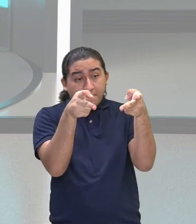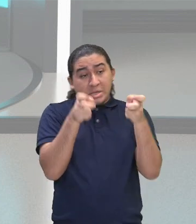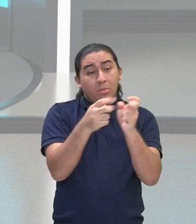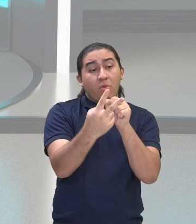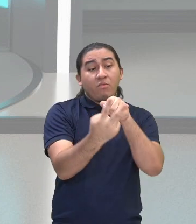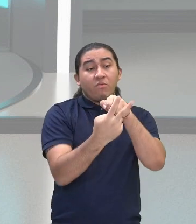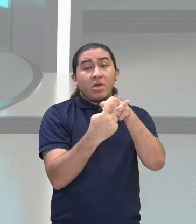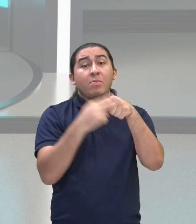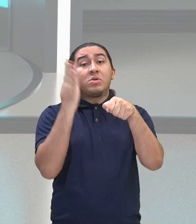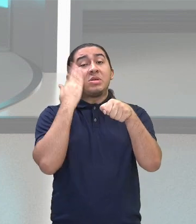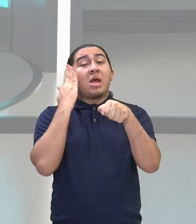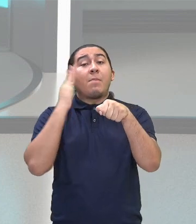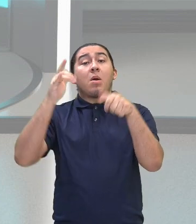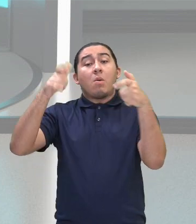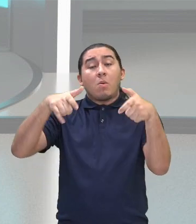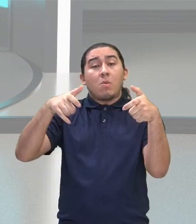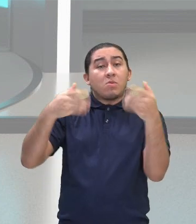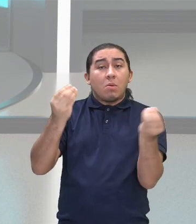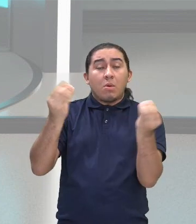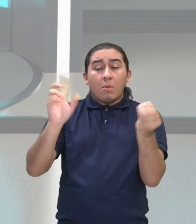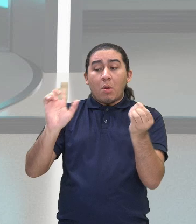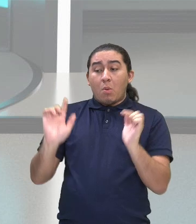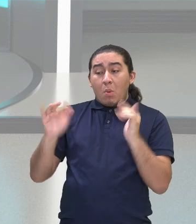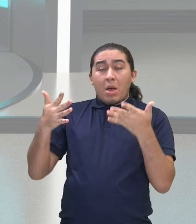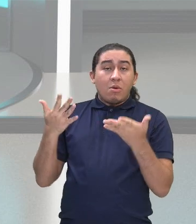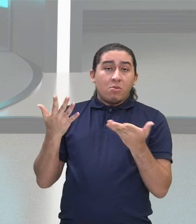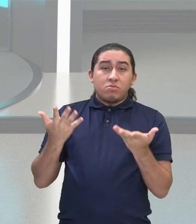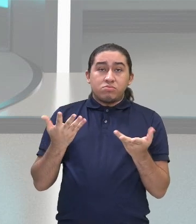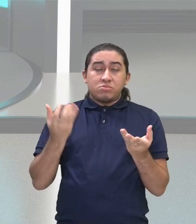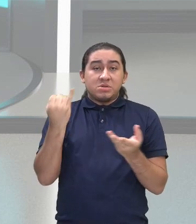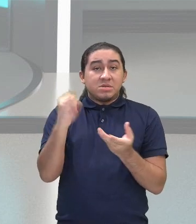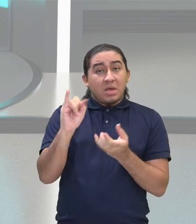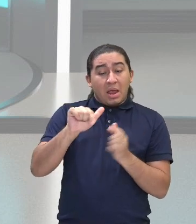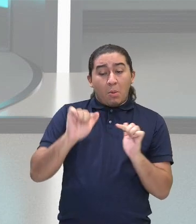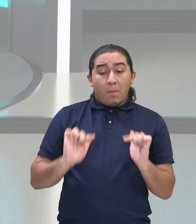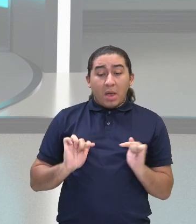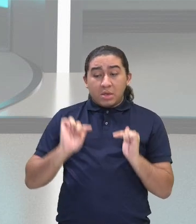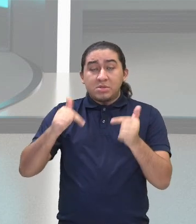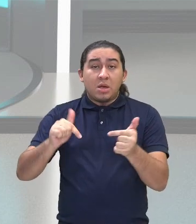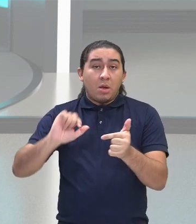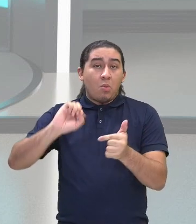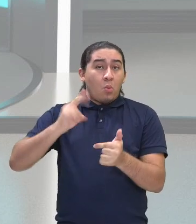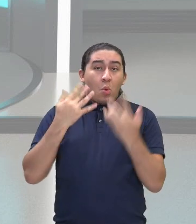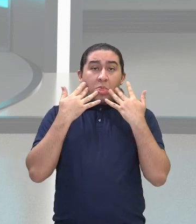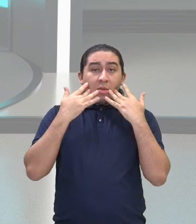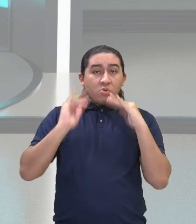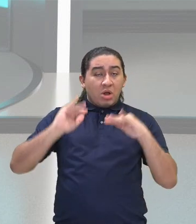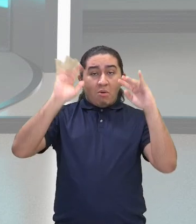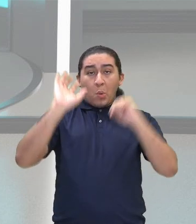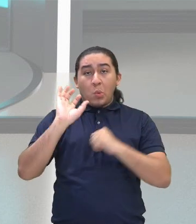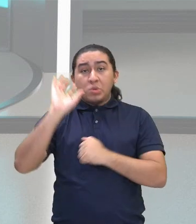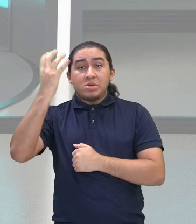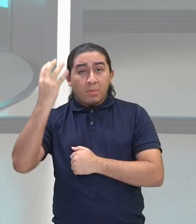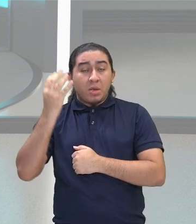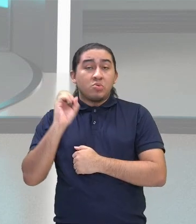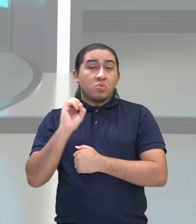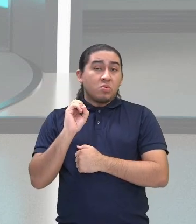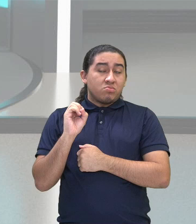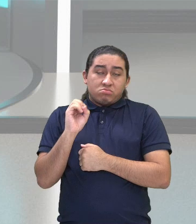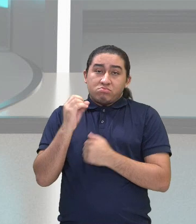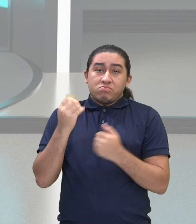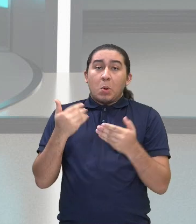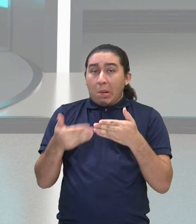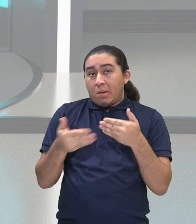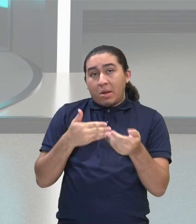ação, seja ela um fenômeno da natureza, como chover, nevar, esfriar,